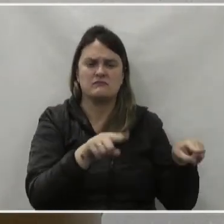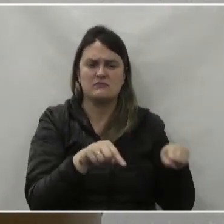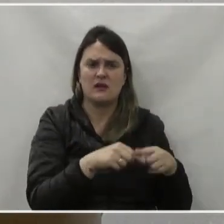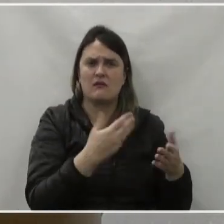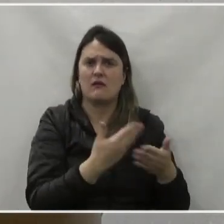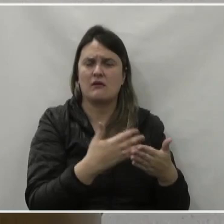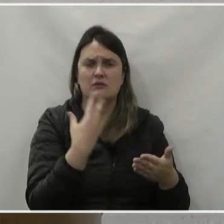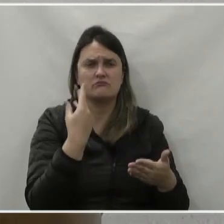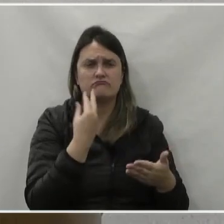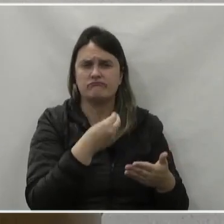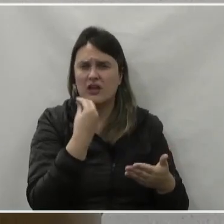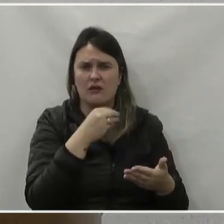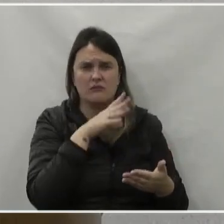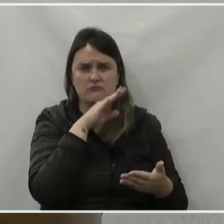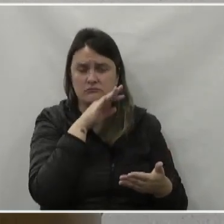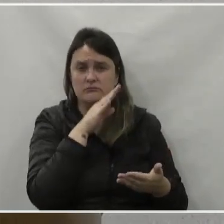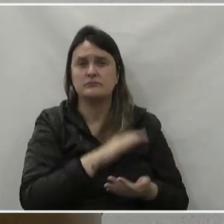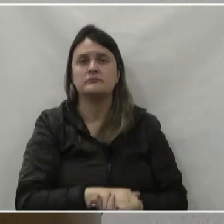precárias.